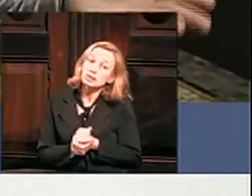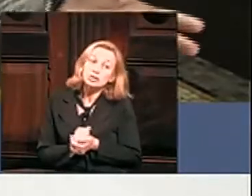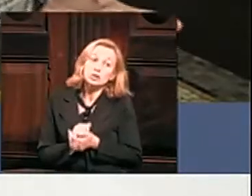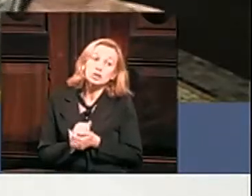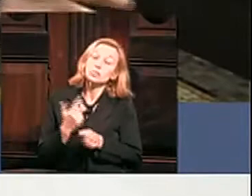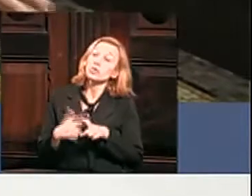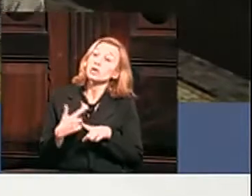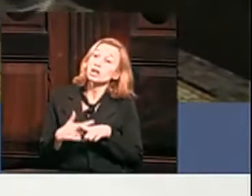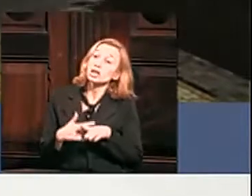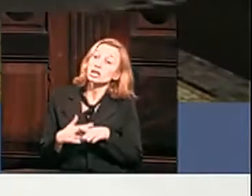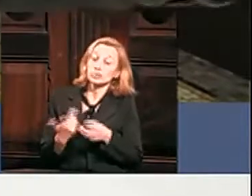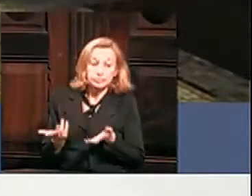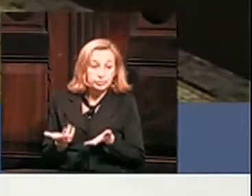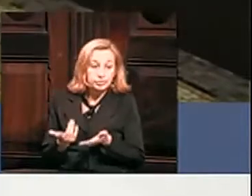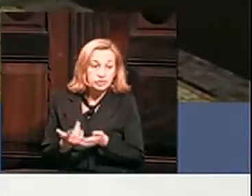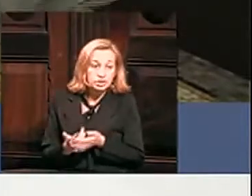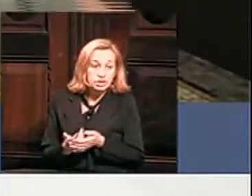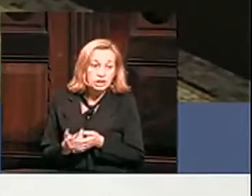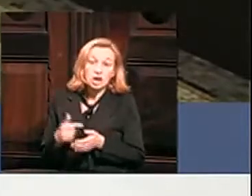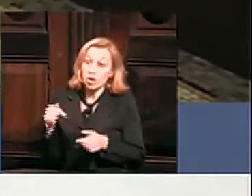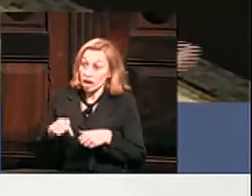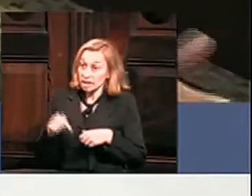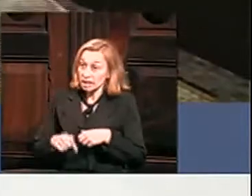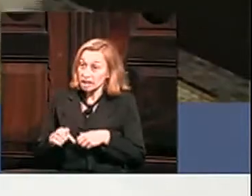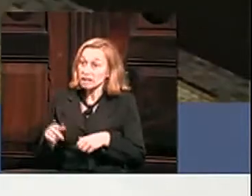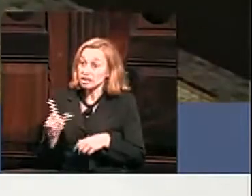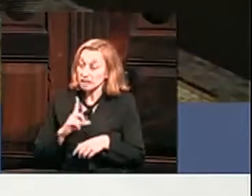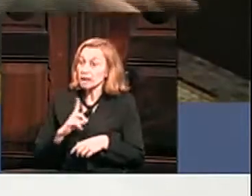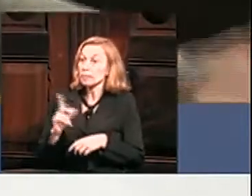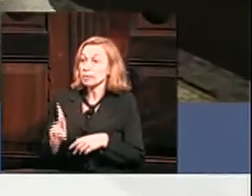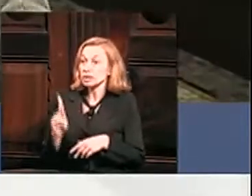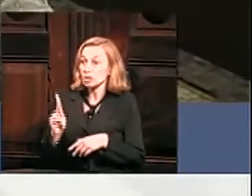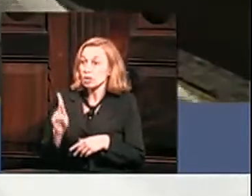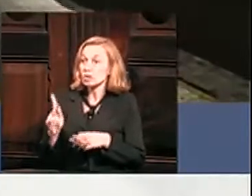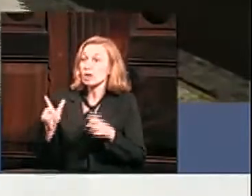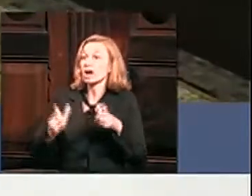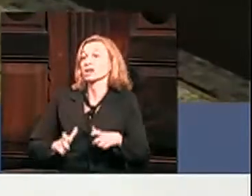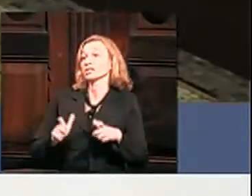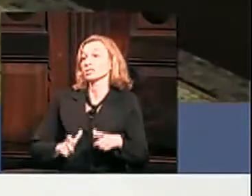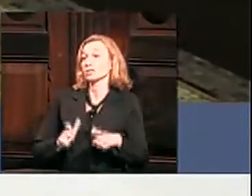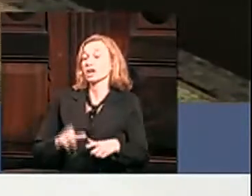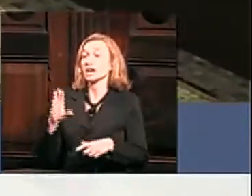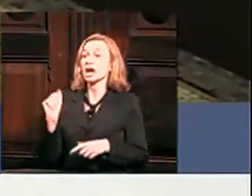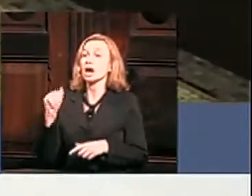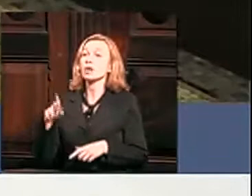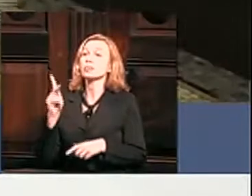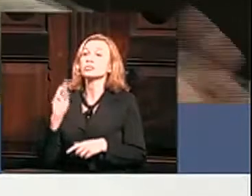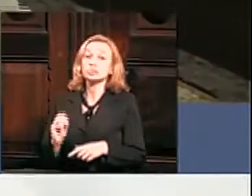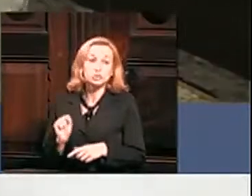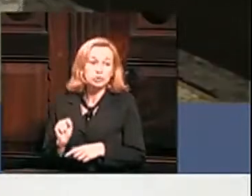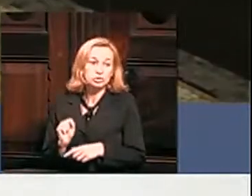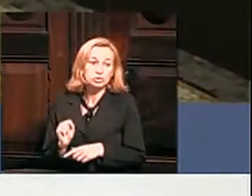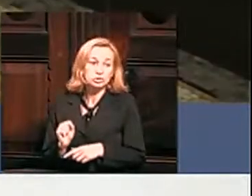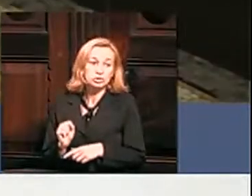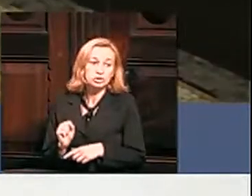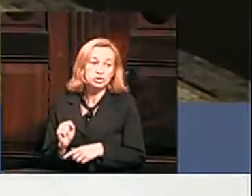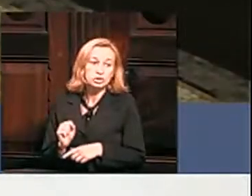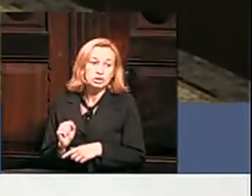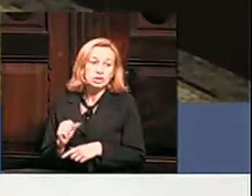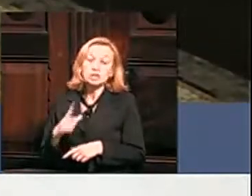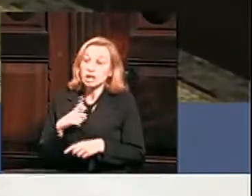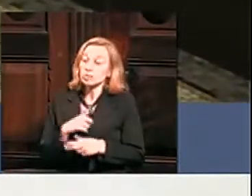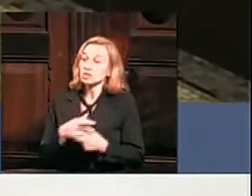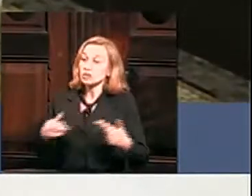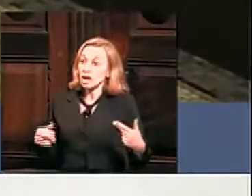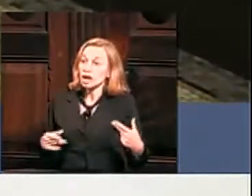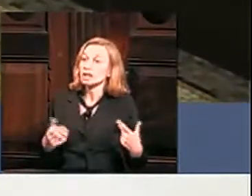né, do campo de petróleo, está em Campos, somos produtores de petróleo, nós somos aí o bambambam na questão da